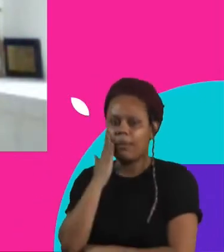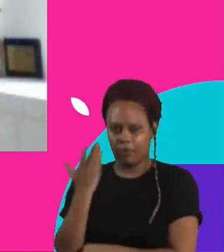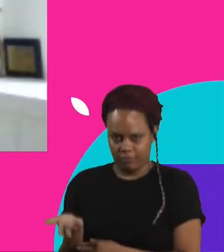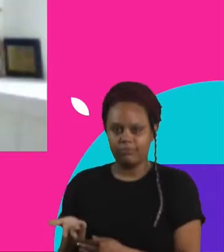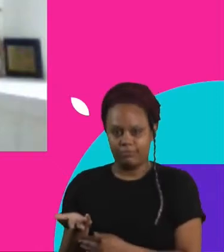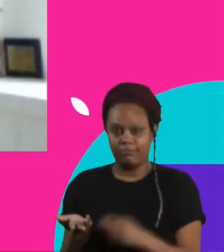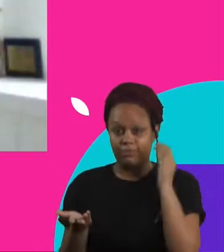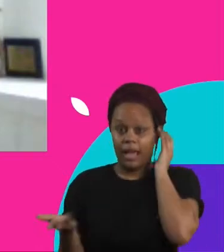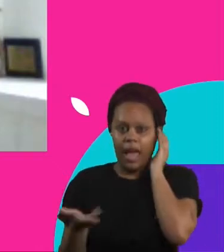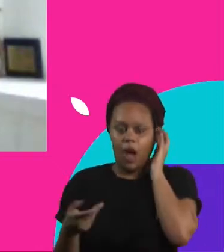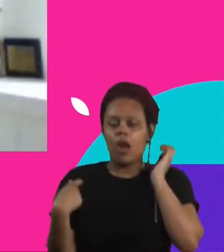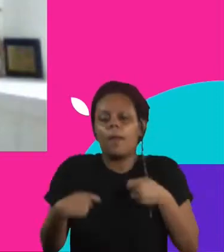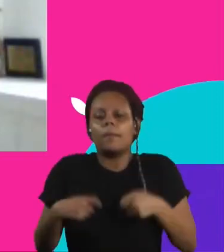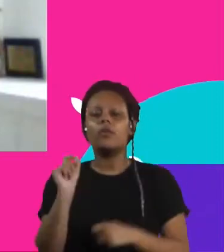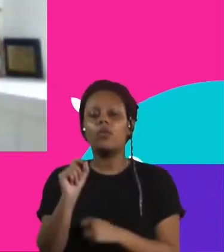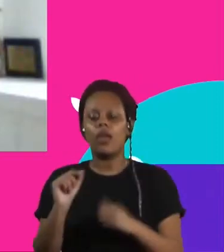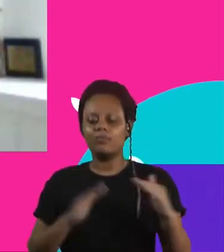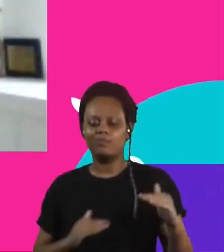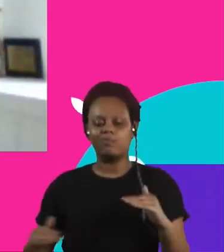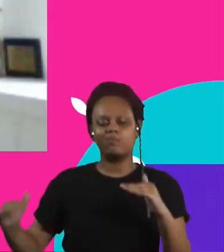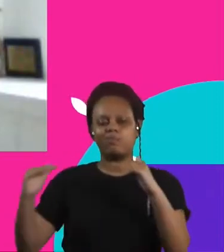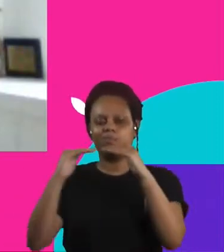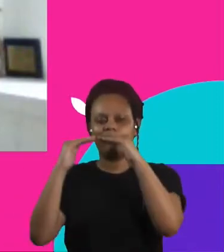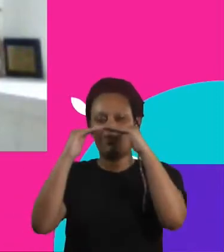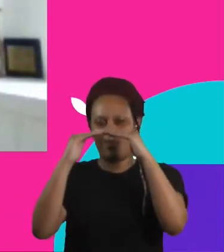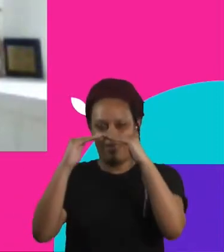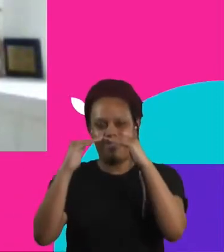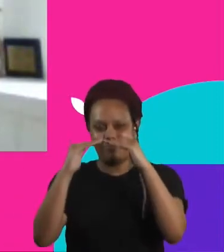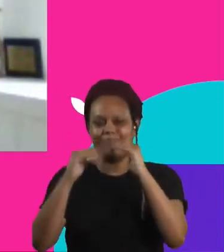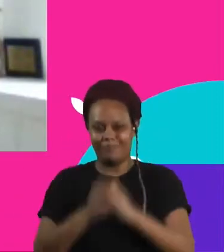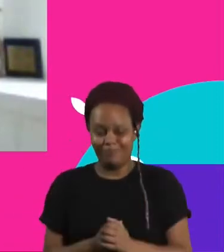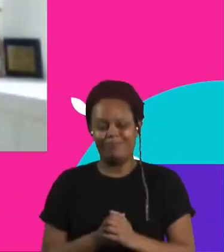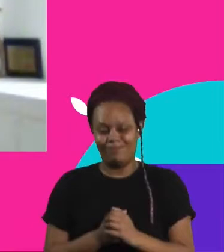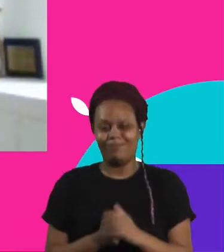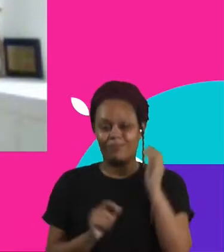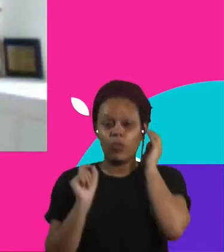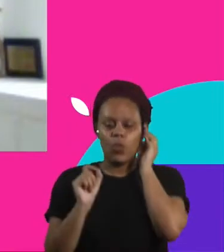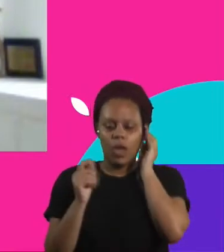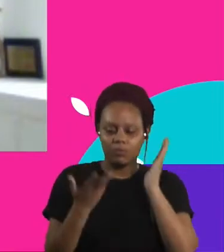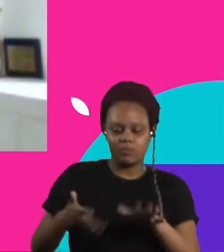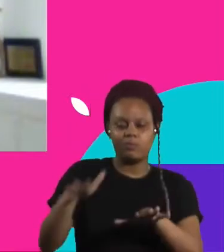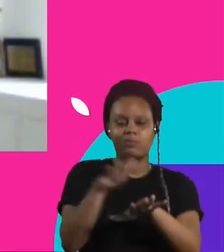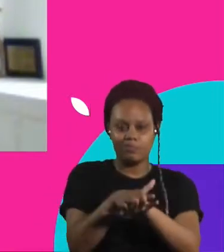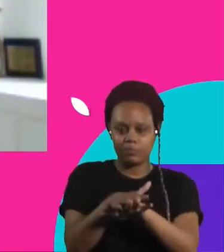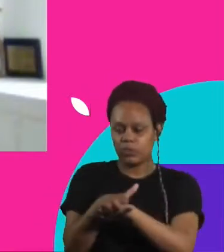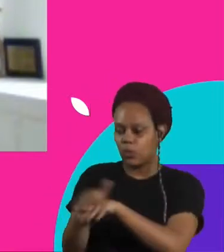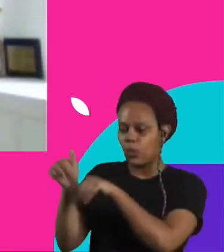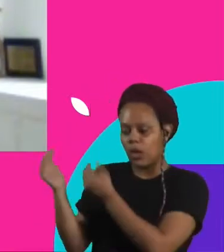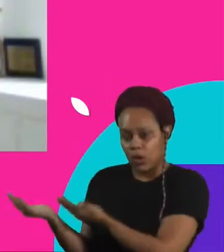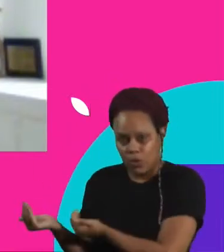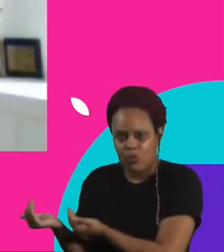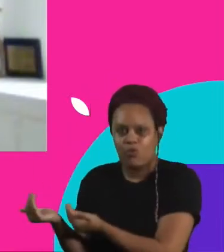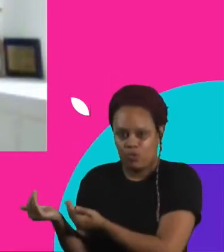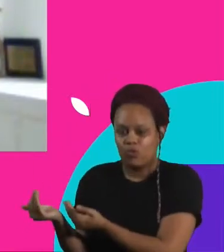ter um olhar de equidade, né? Cada vez mais a gente precisa incluir os jovens em situação